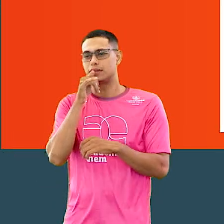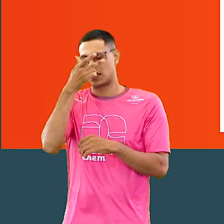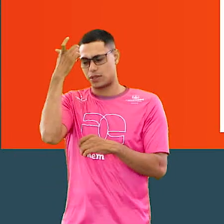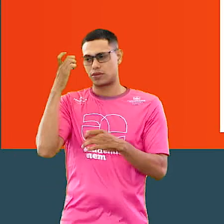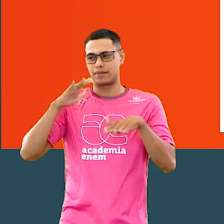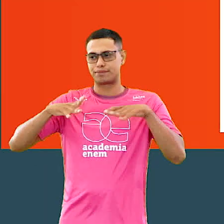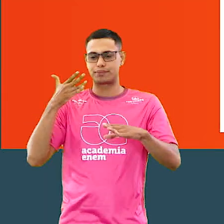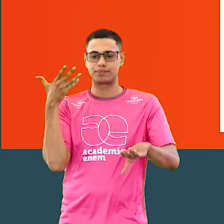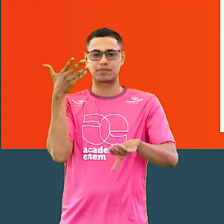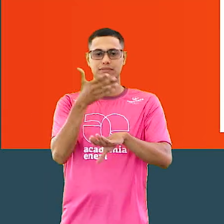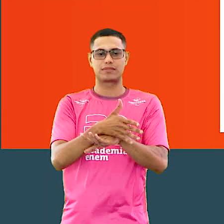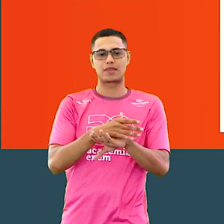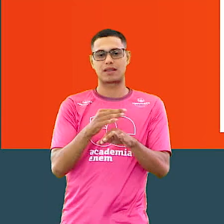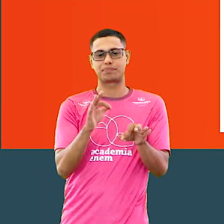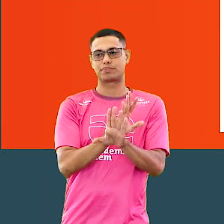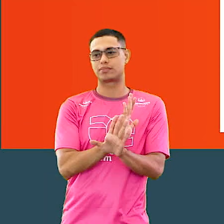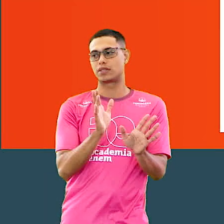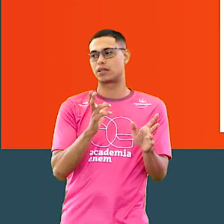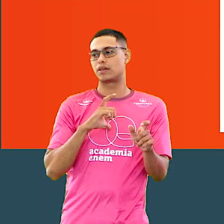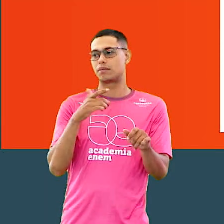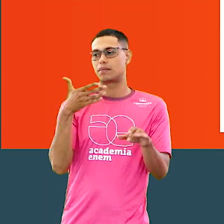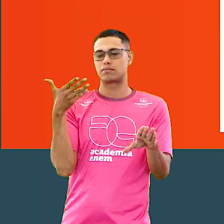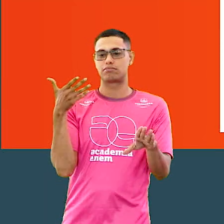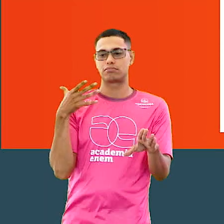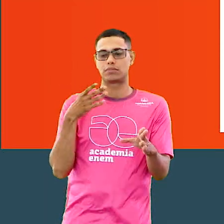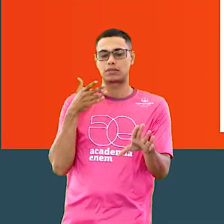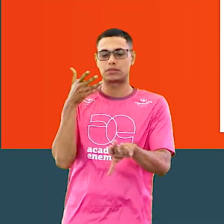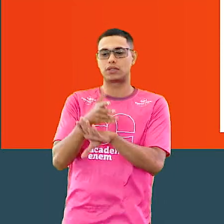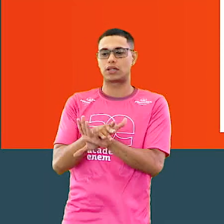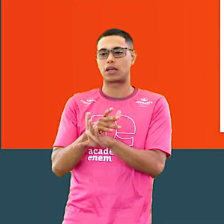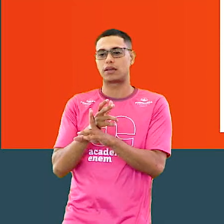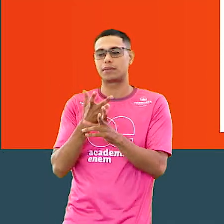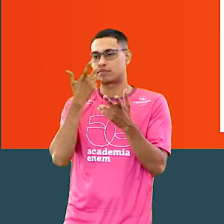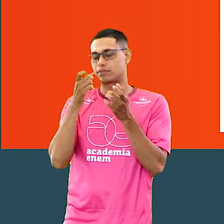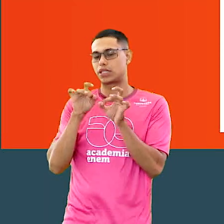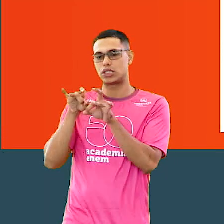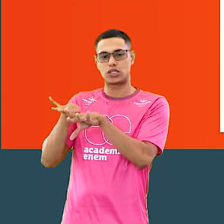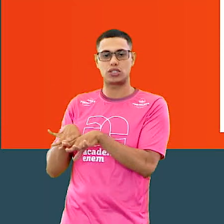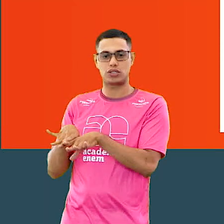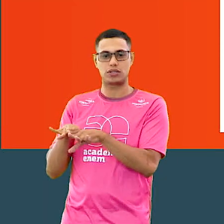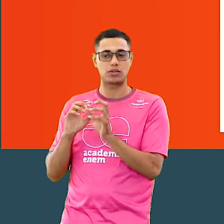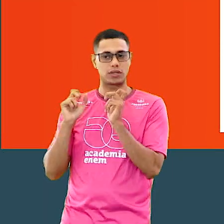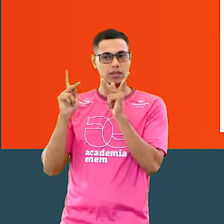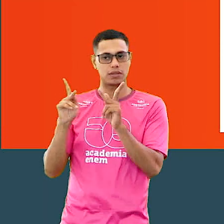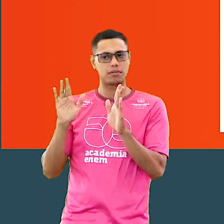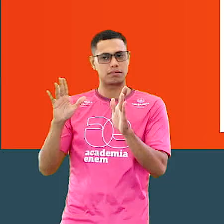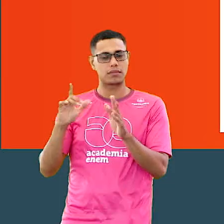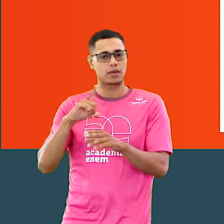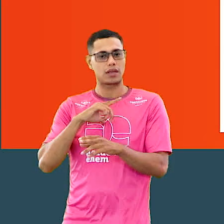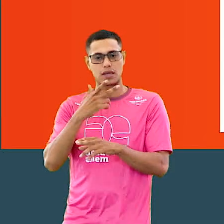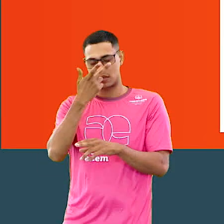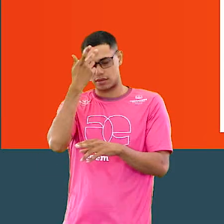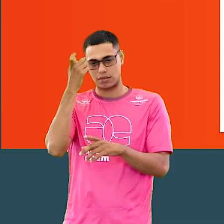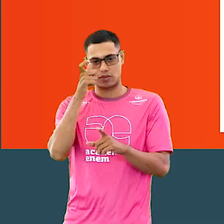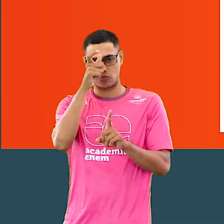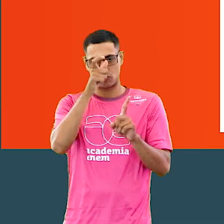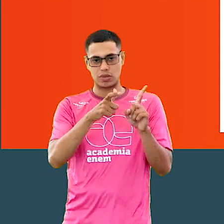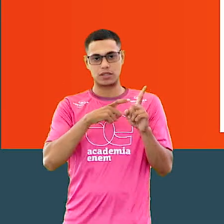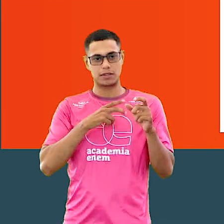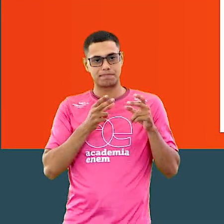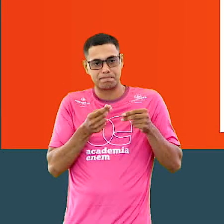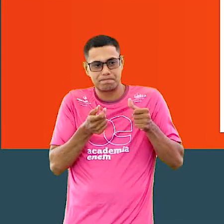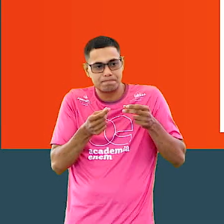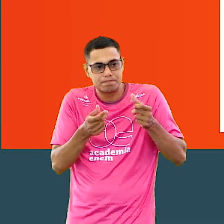não termina, fica pela metade, e tem mesmo, e continua tendo. Mas a taxa de permanência e